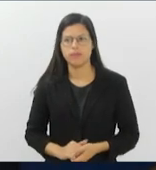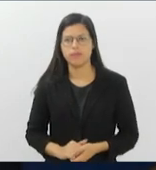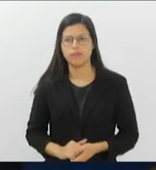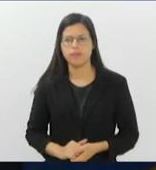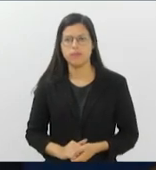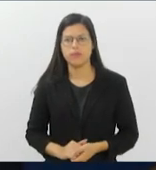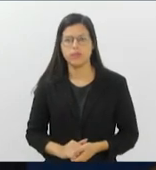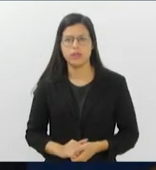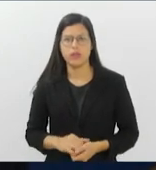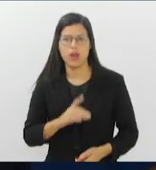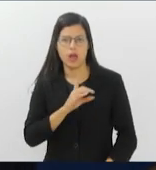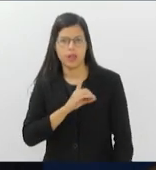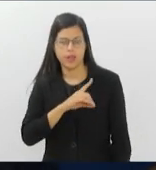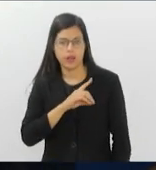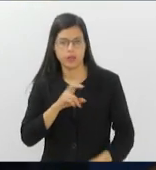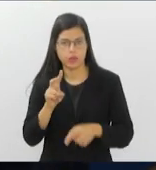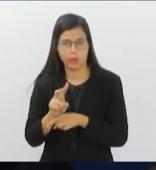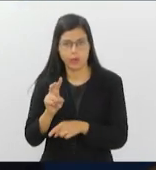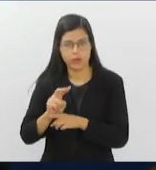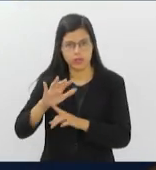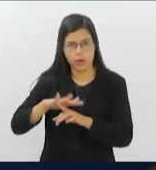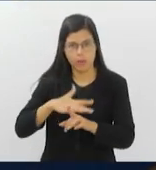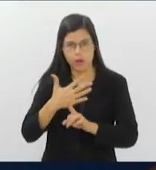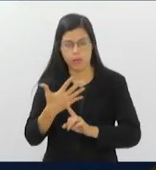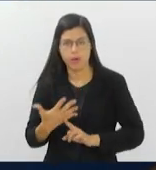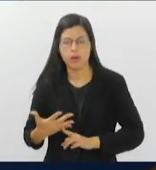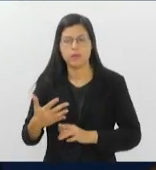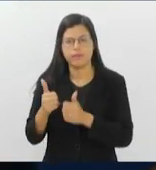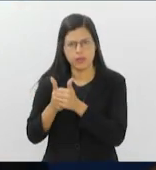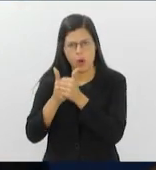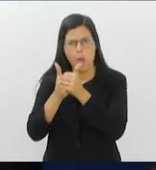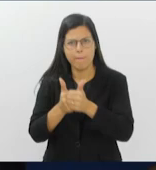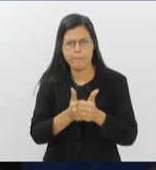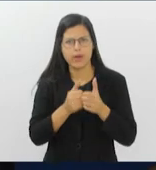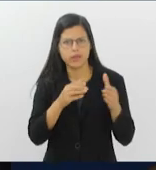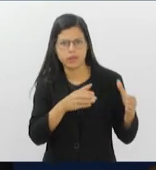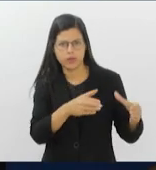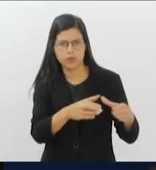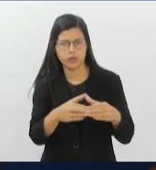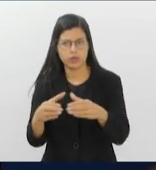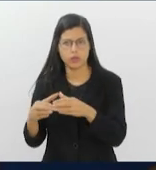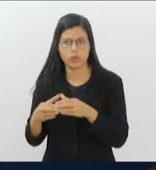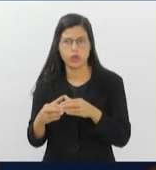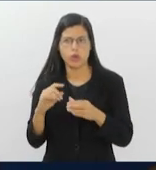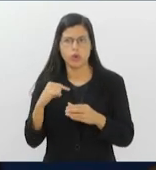E a Delegacia de Proteção ao Meio Ambiente tem acompanhado esses grupos aí de perto. Recentemente nós